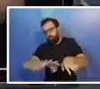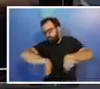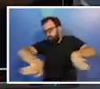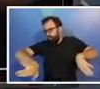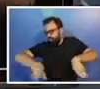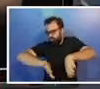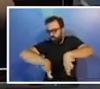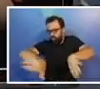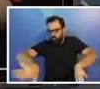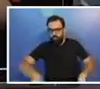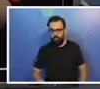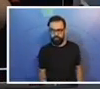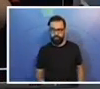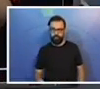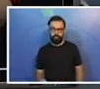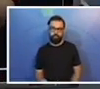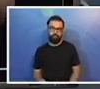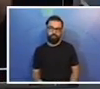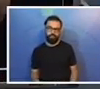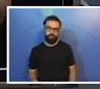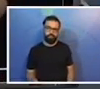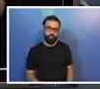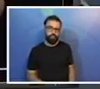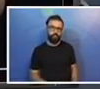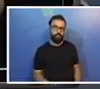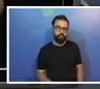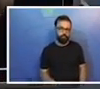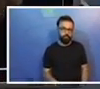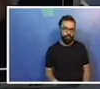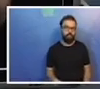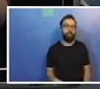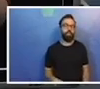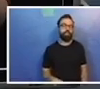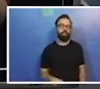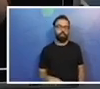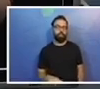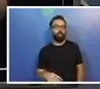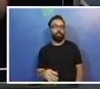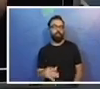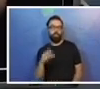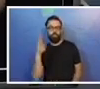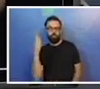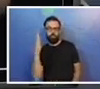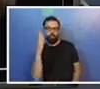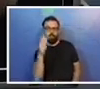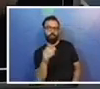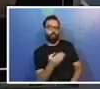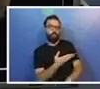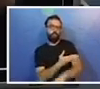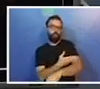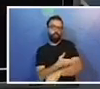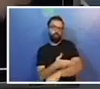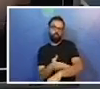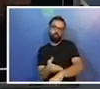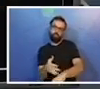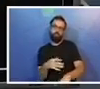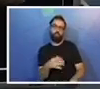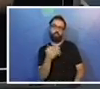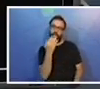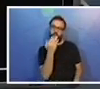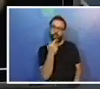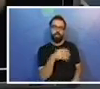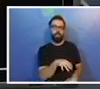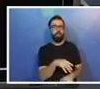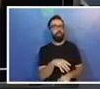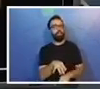oceanos maiores é o que o tubarão costuma se alimentar. Nunca, antes não